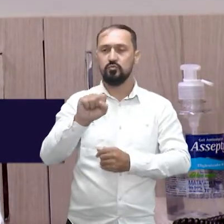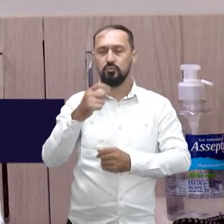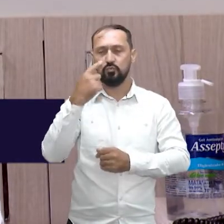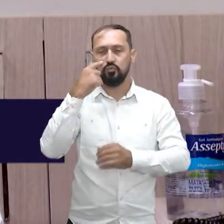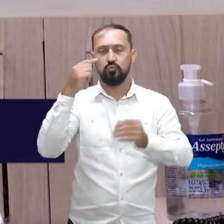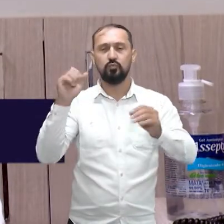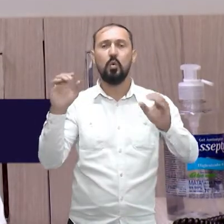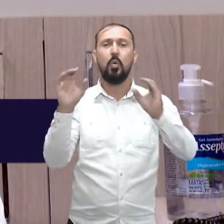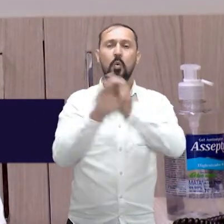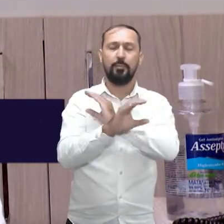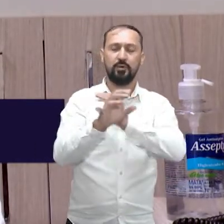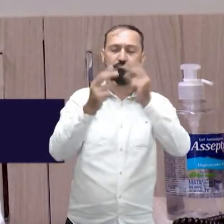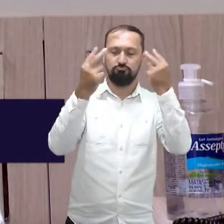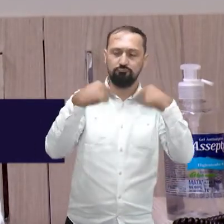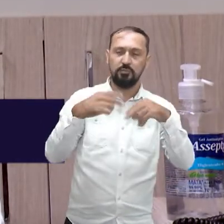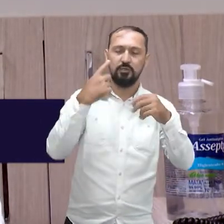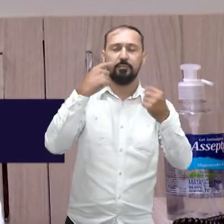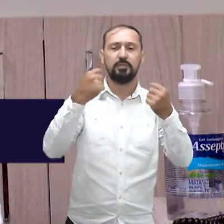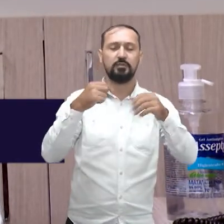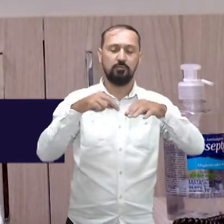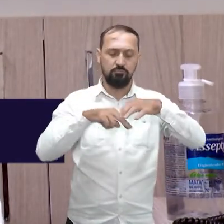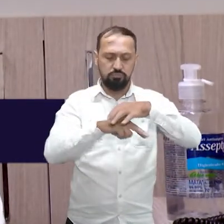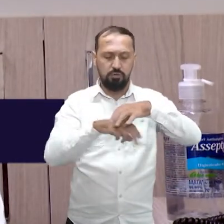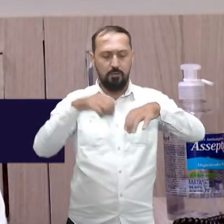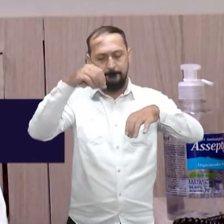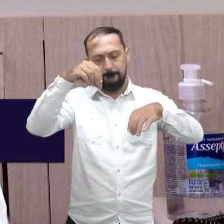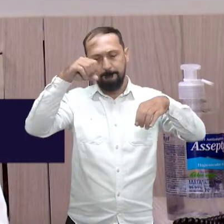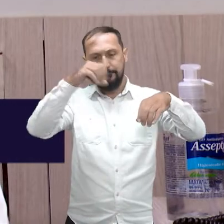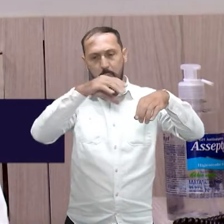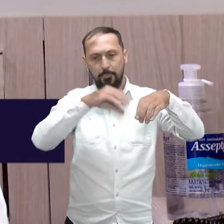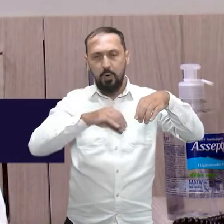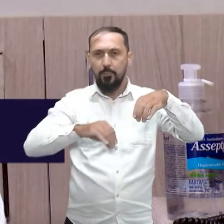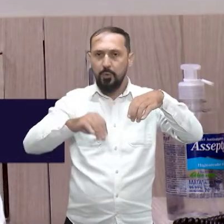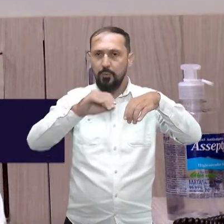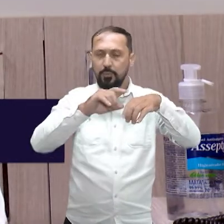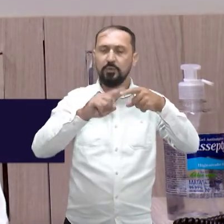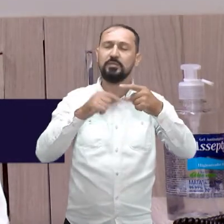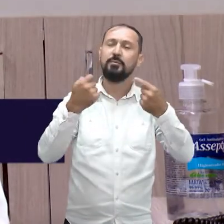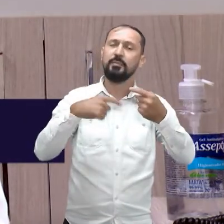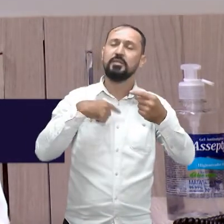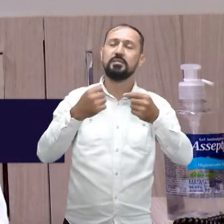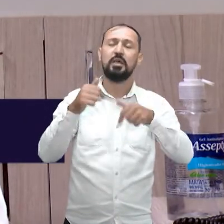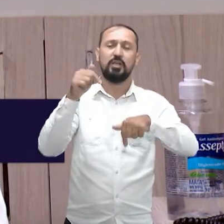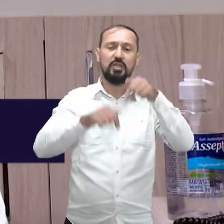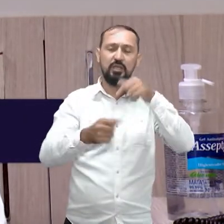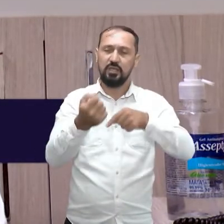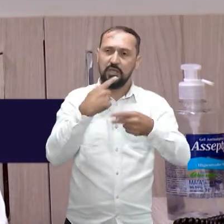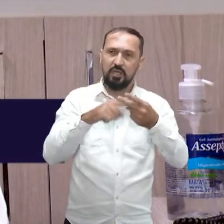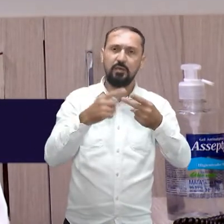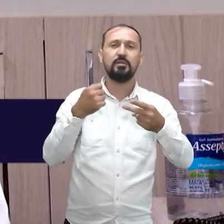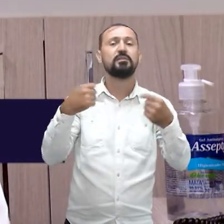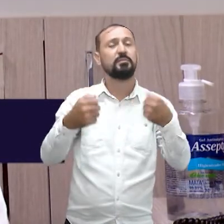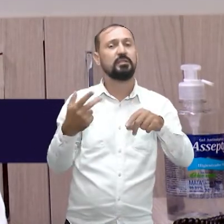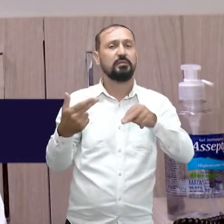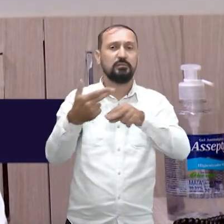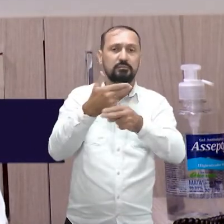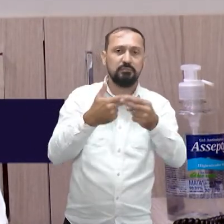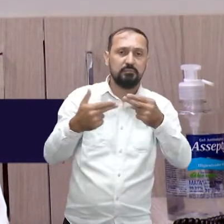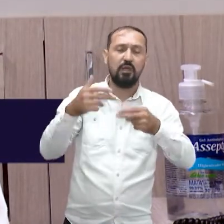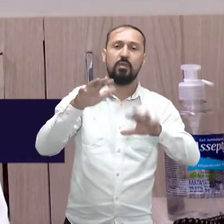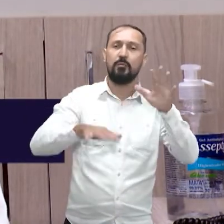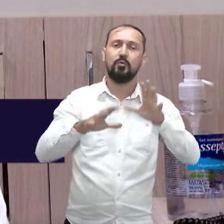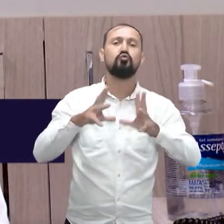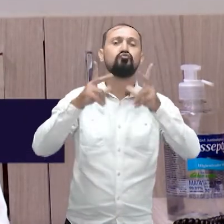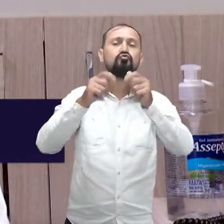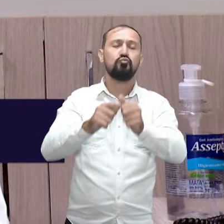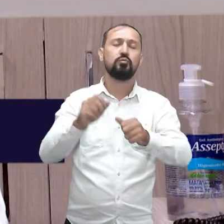tratando o paciente pelo Sistema Único de Saúde integral. Ele precisando de radioterapia, ou de quimioterapia, ou de uma cirurgia, ou de uma